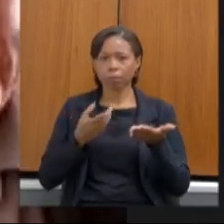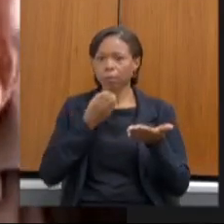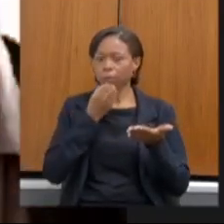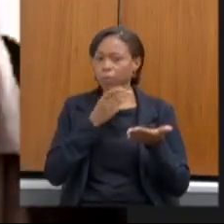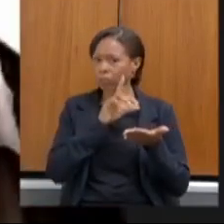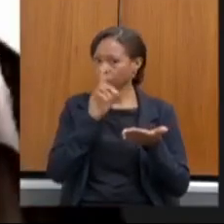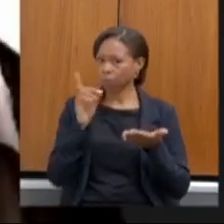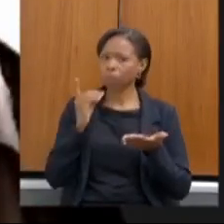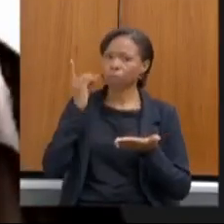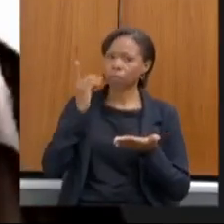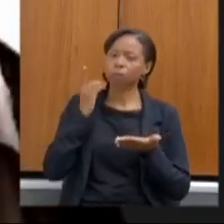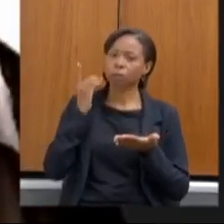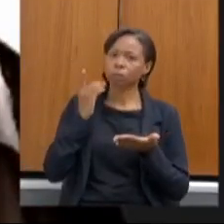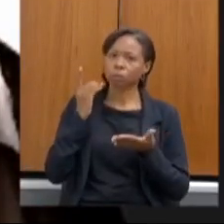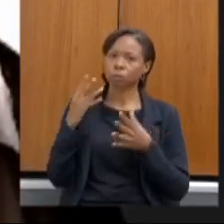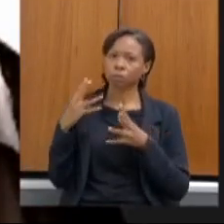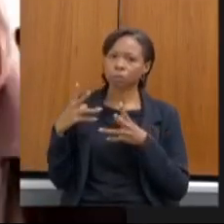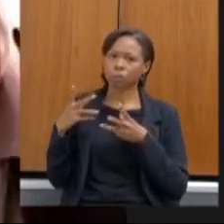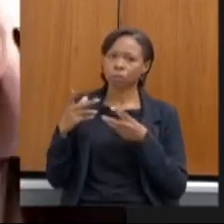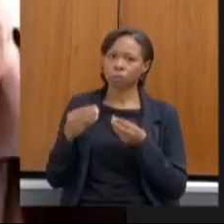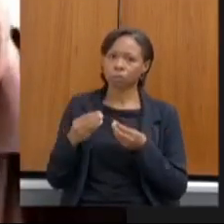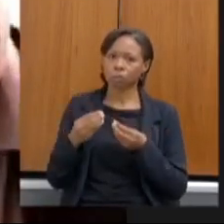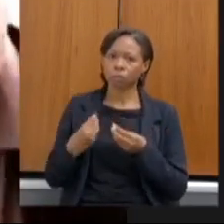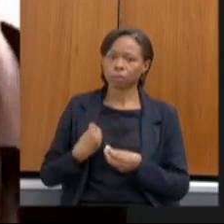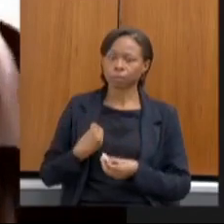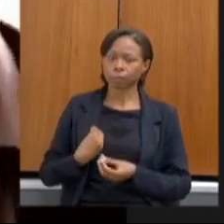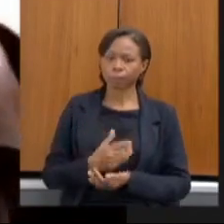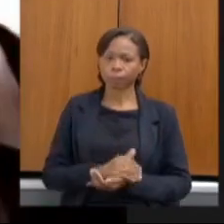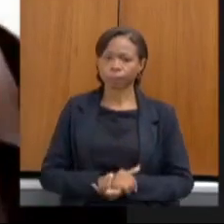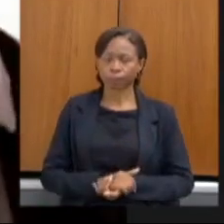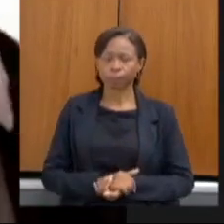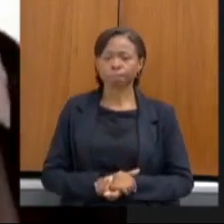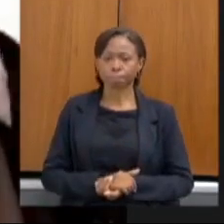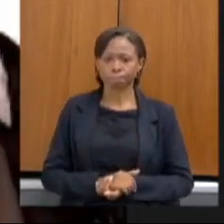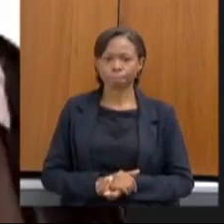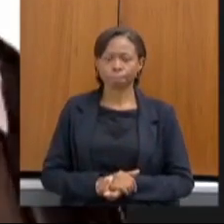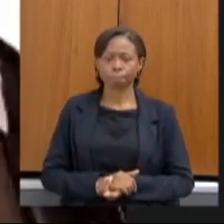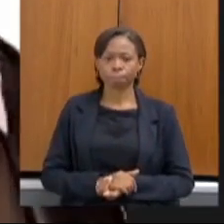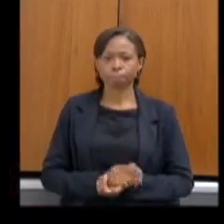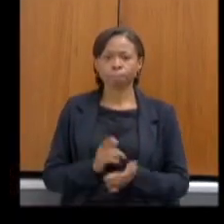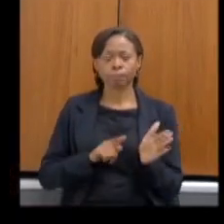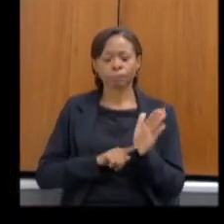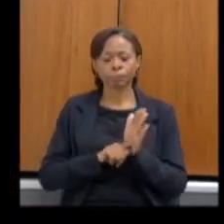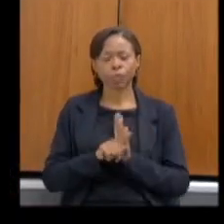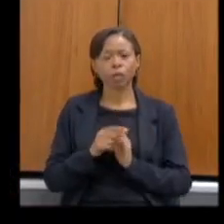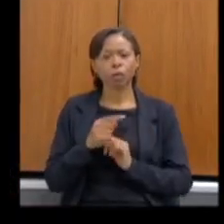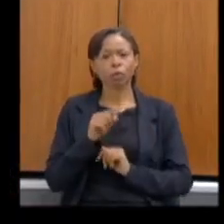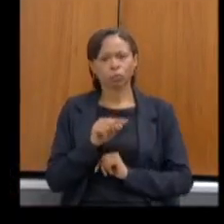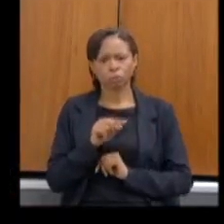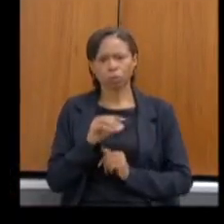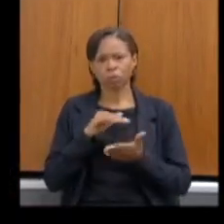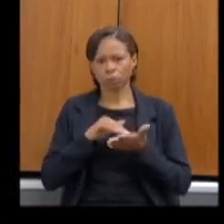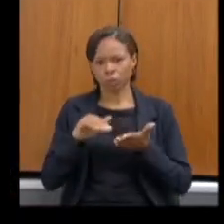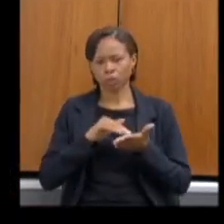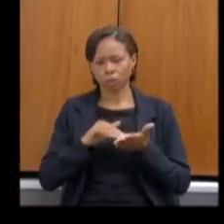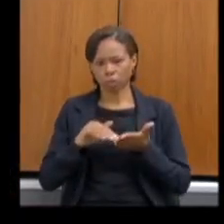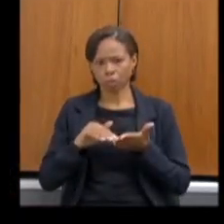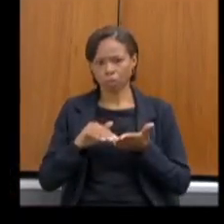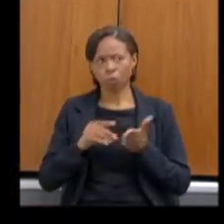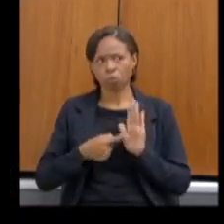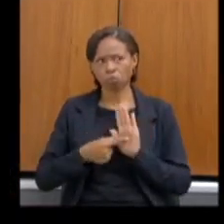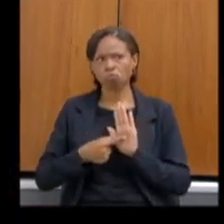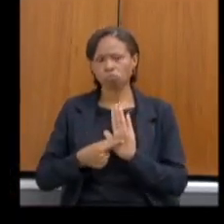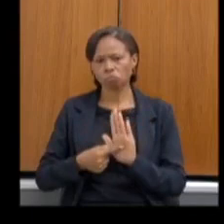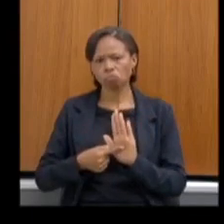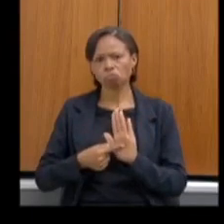deputados Deputado e Presidente secretário a a sua exposição lembra gente Daí até porque